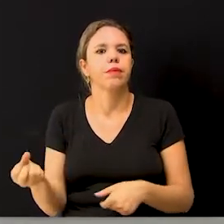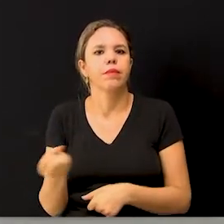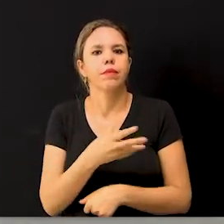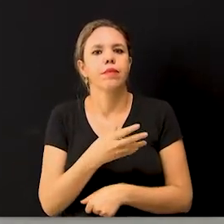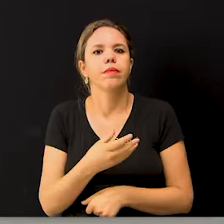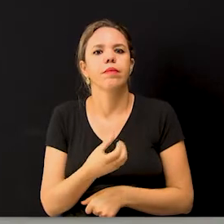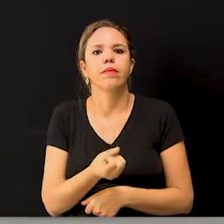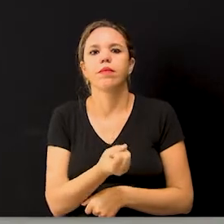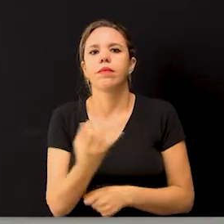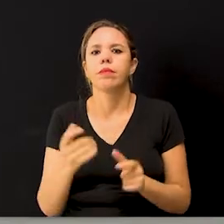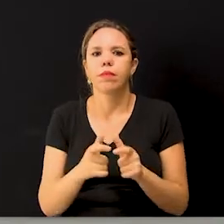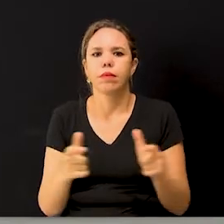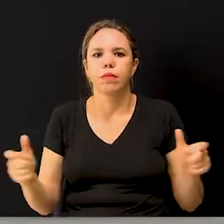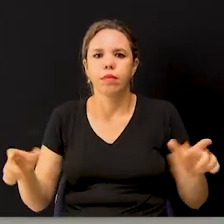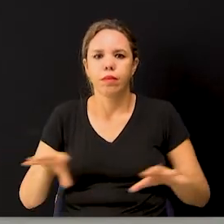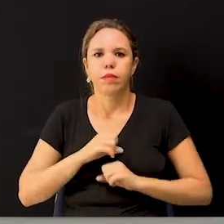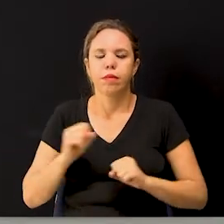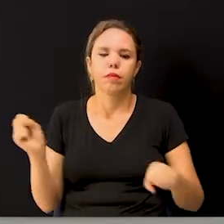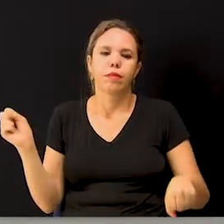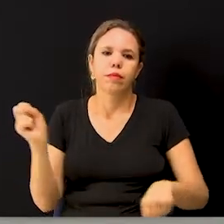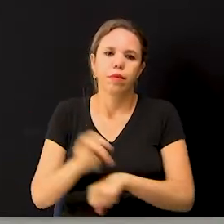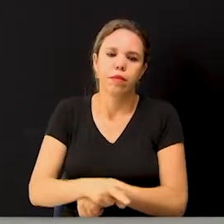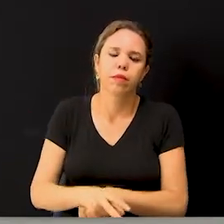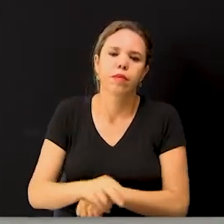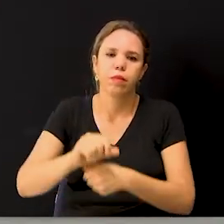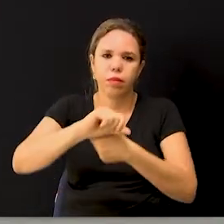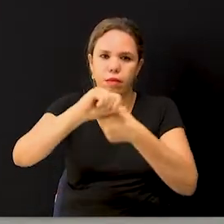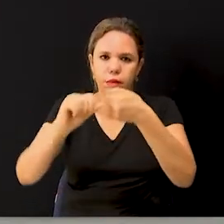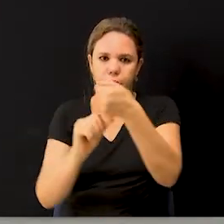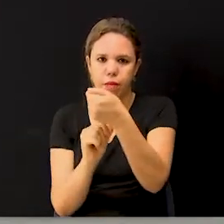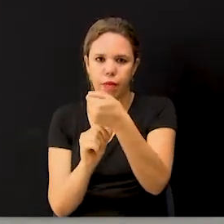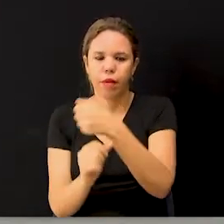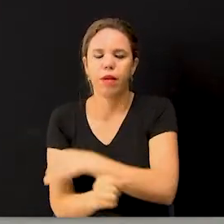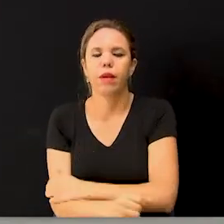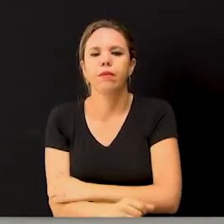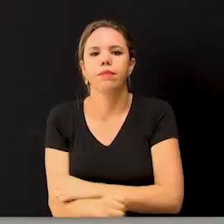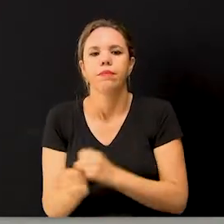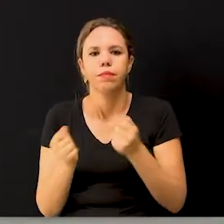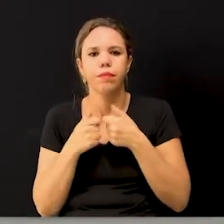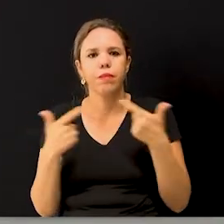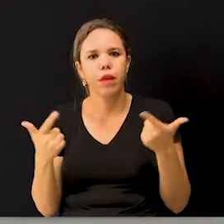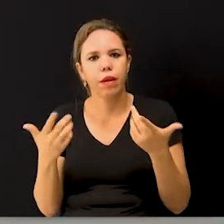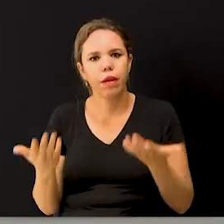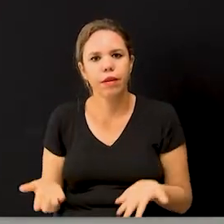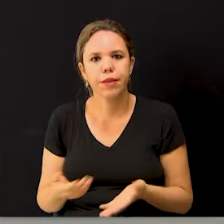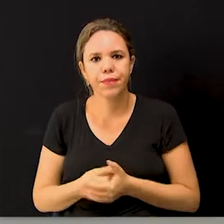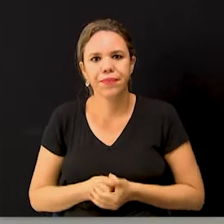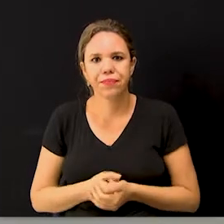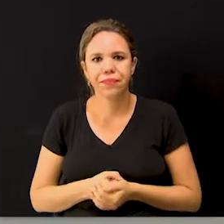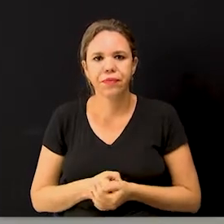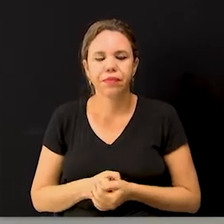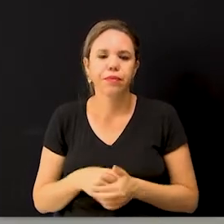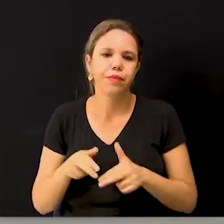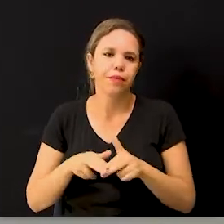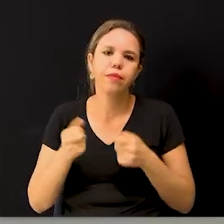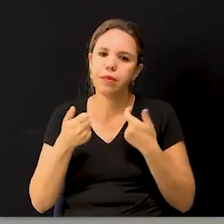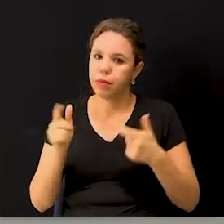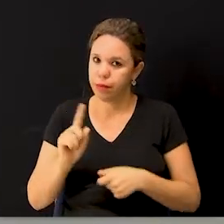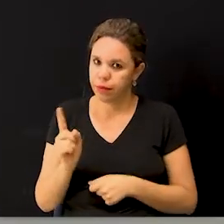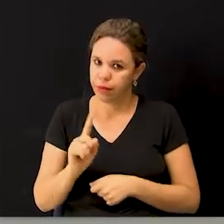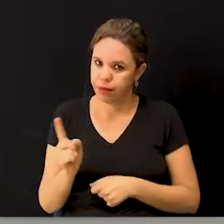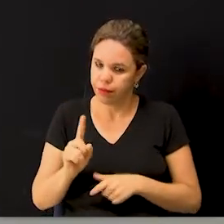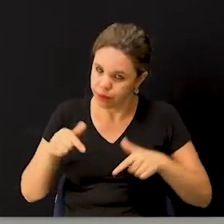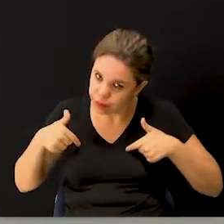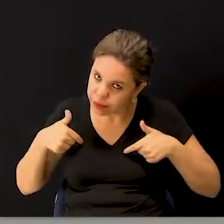dessa nova onda, né? Dessa variante Ômicron. Por sorte, né? Aliás, não por sorte,